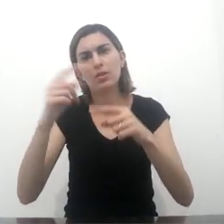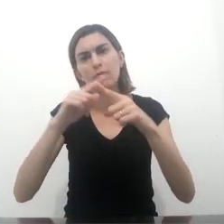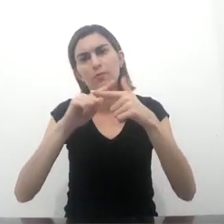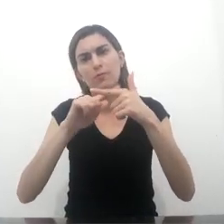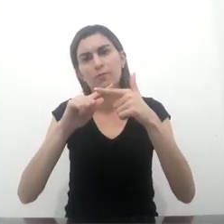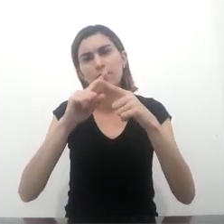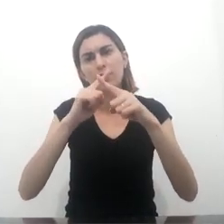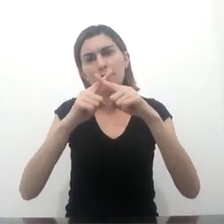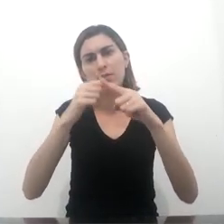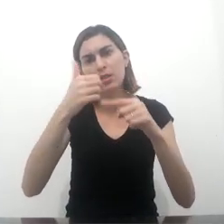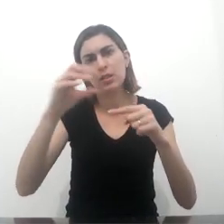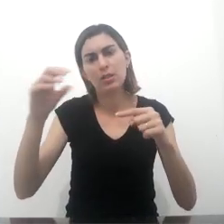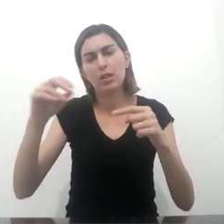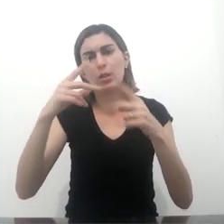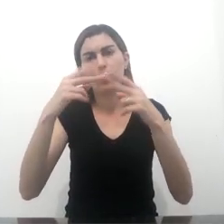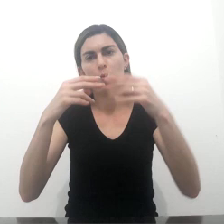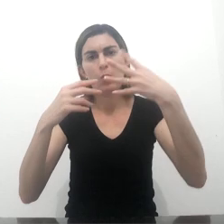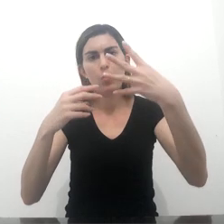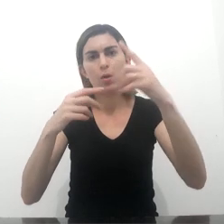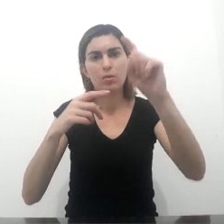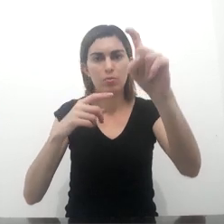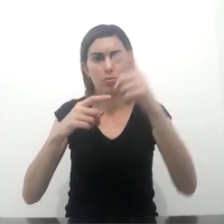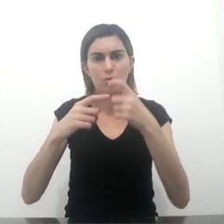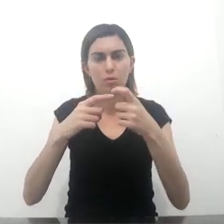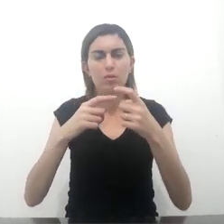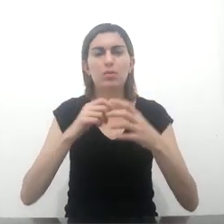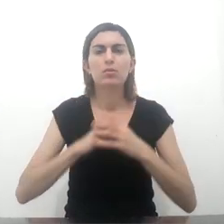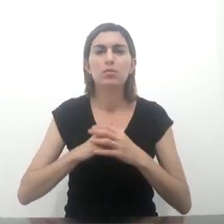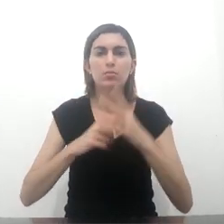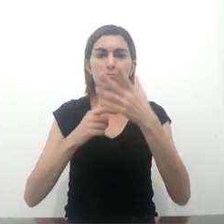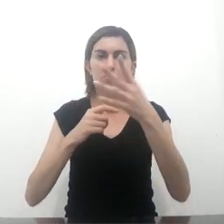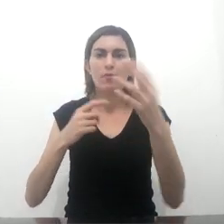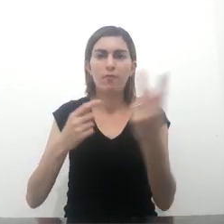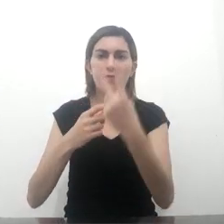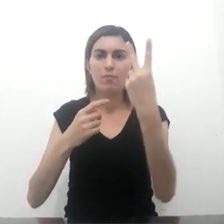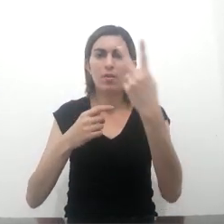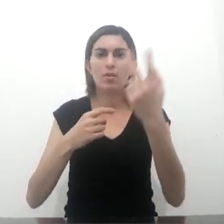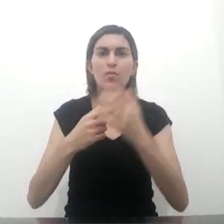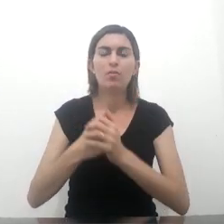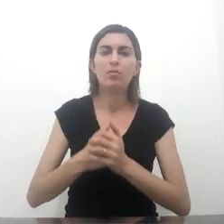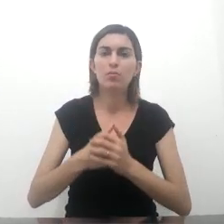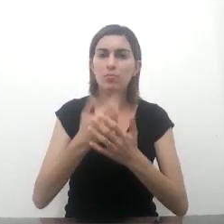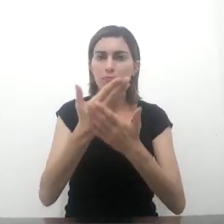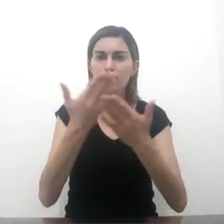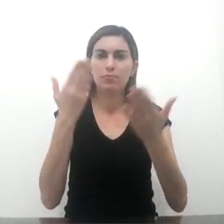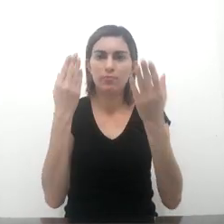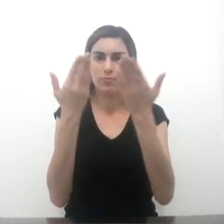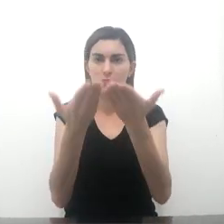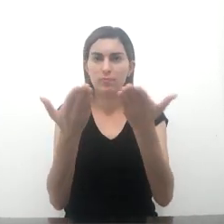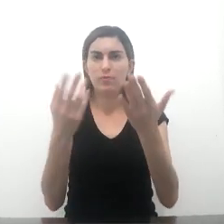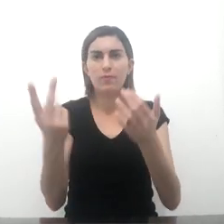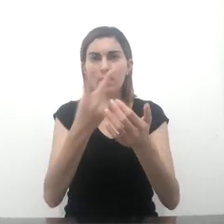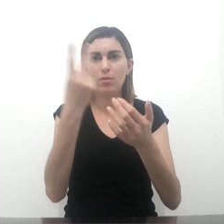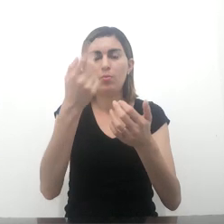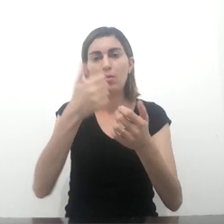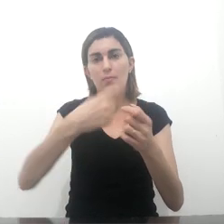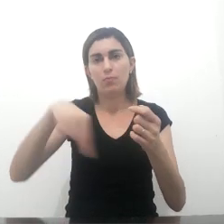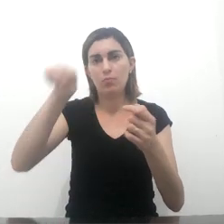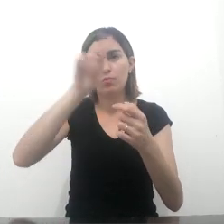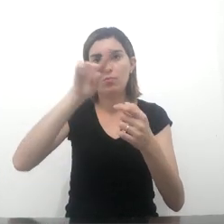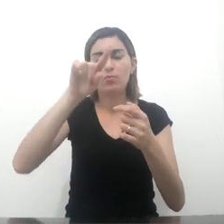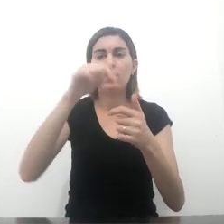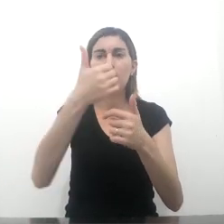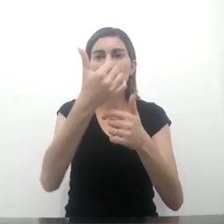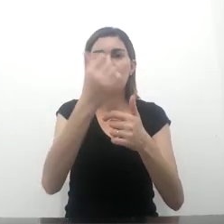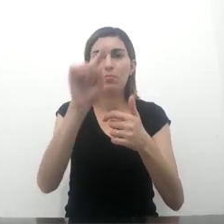1.600 vezes 100 é igual a 4x. Realizando a multiplicação, deu esse valor de 160.000 igual a 4x.